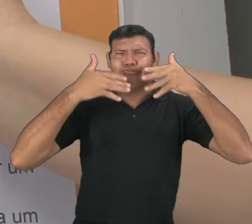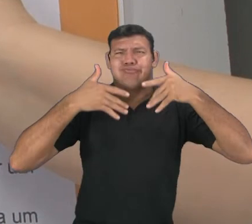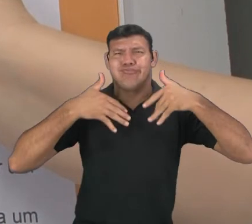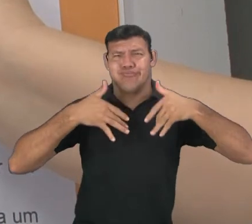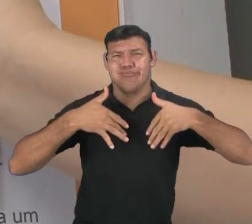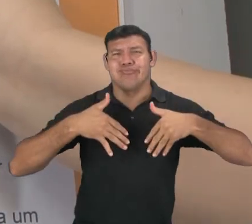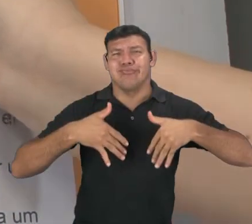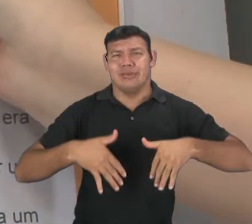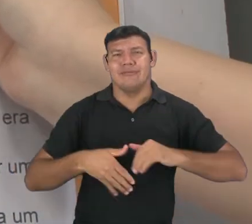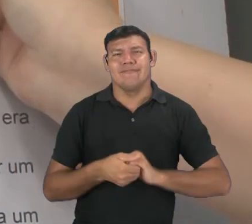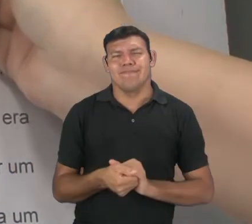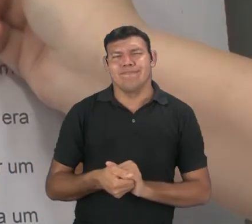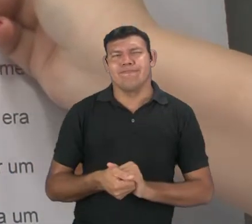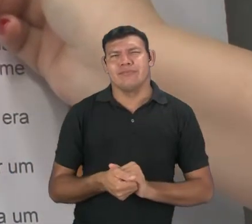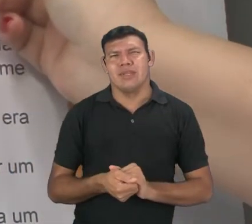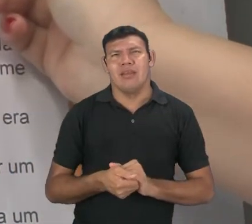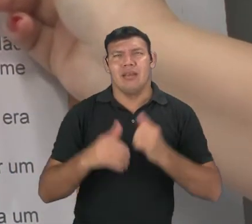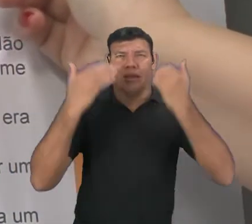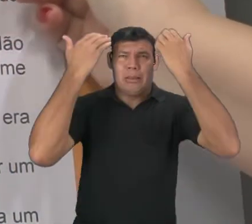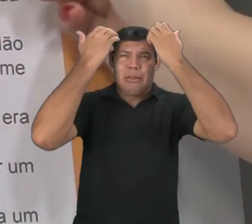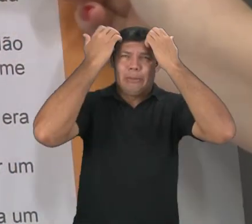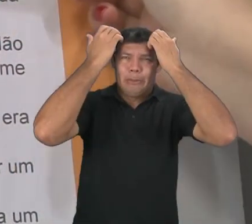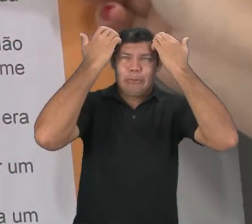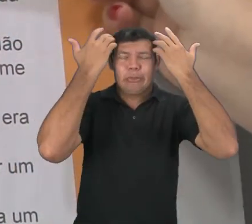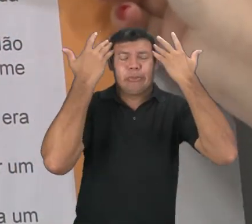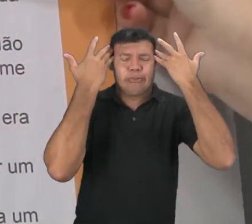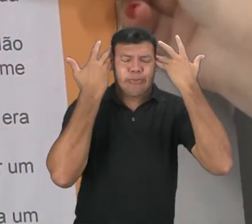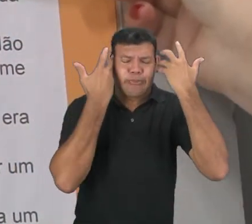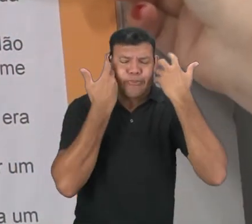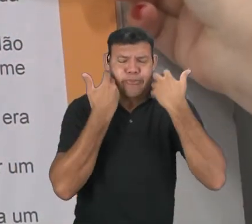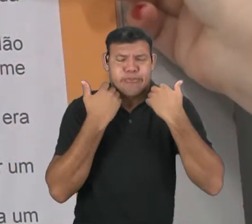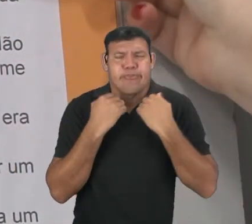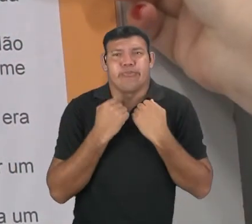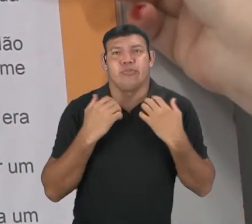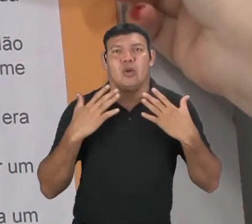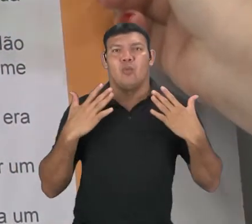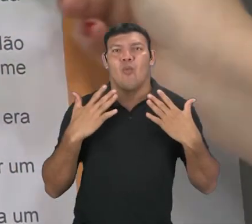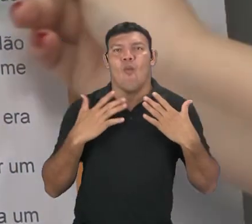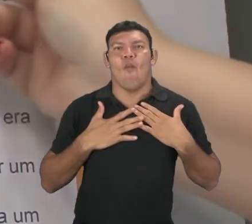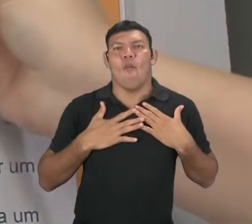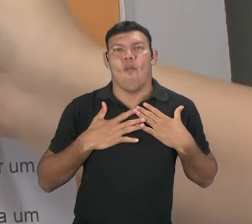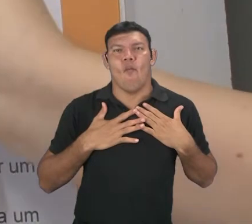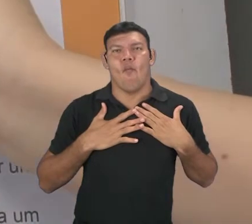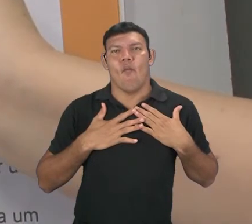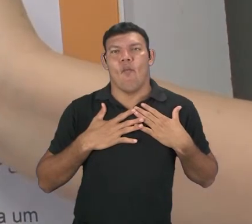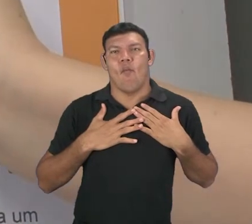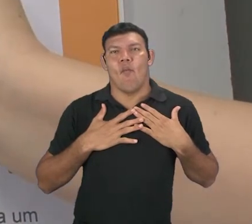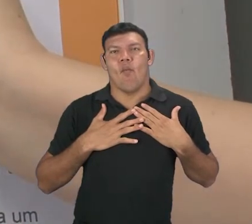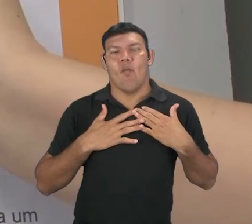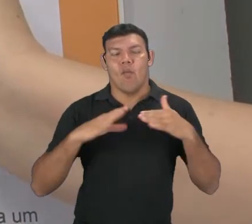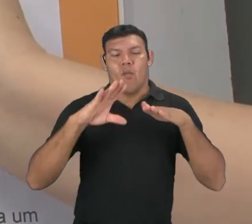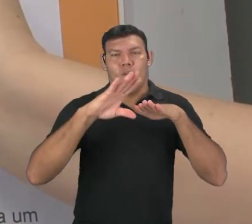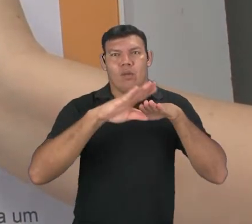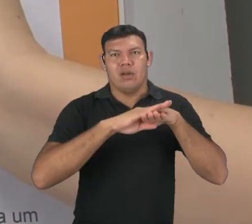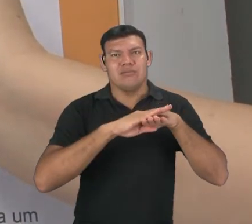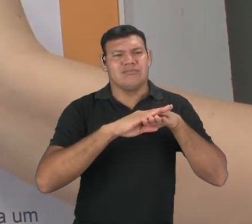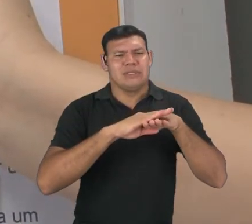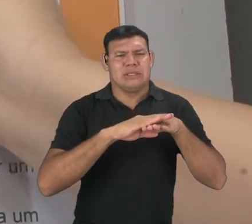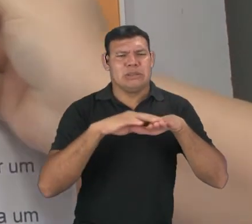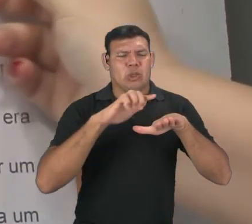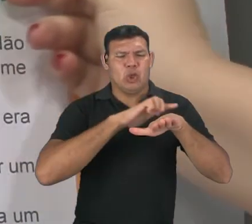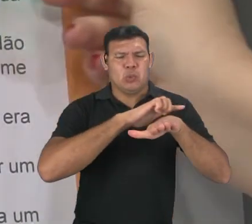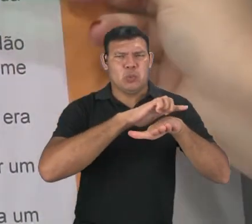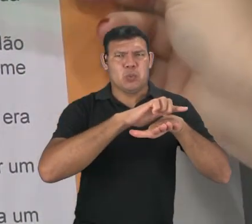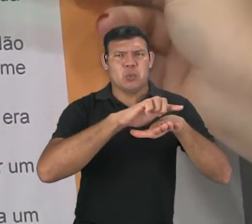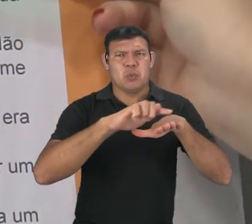tal maneira, os cabelos escorrendo, as roupas grudadas ao corpo, os sapatos quase